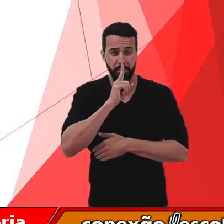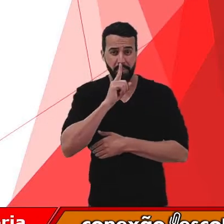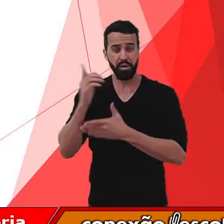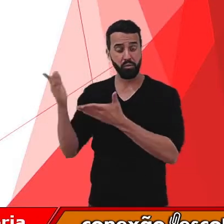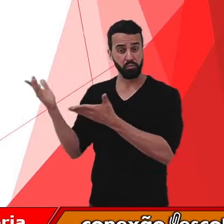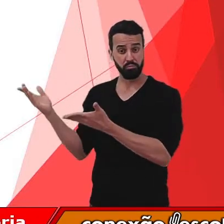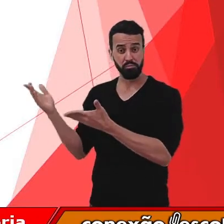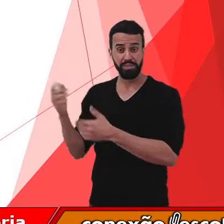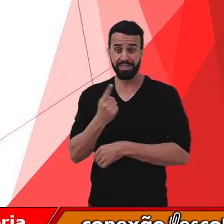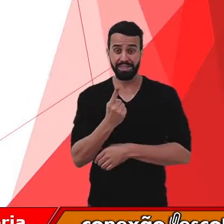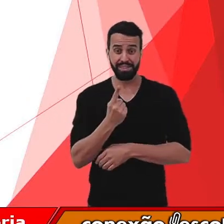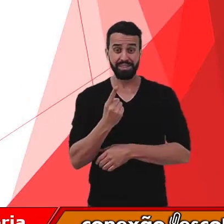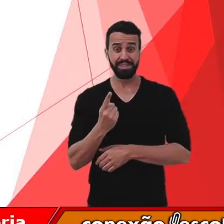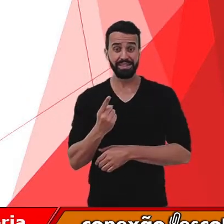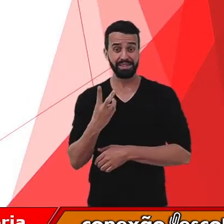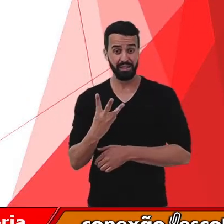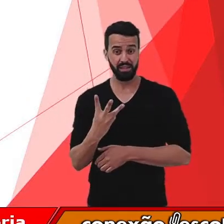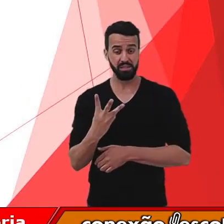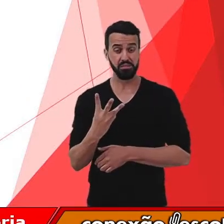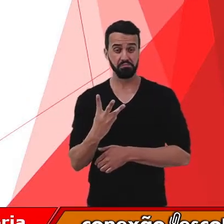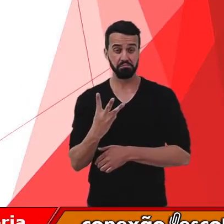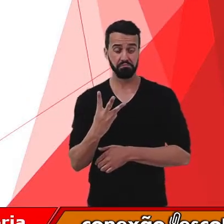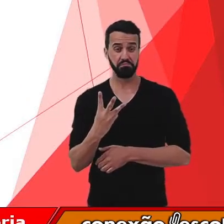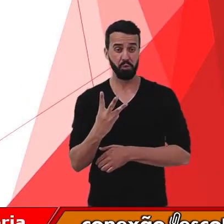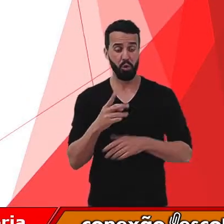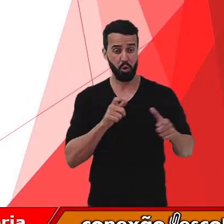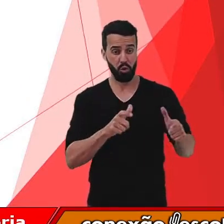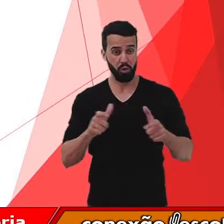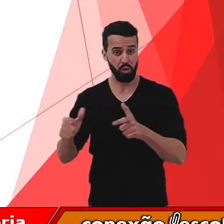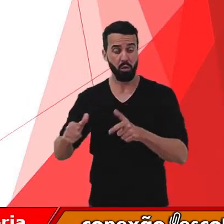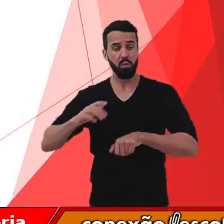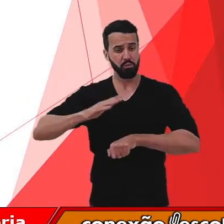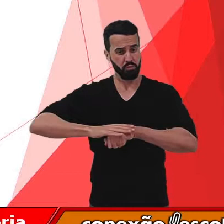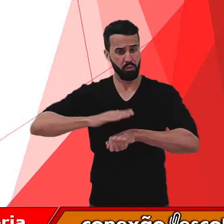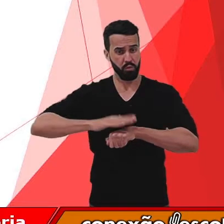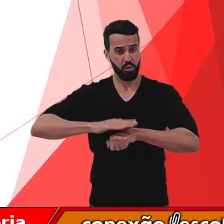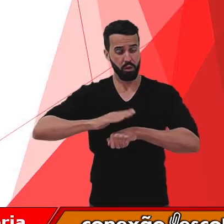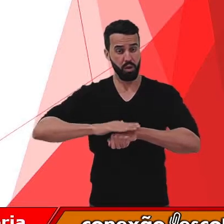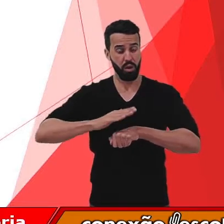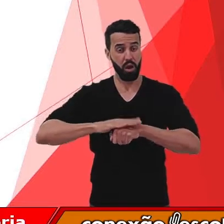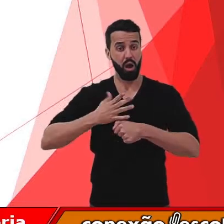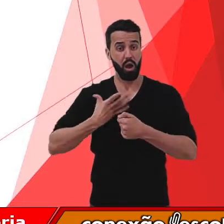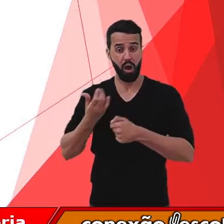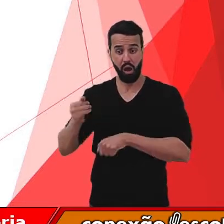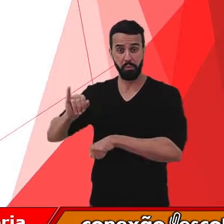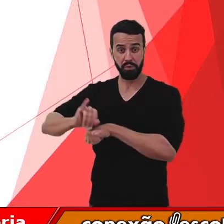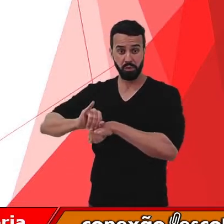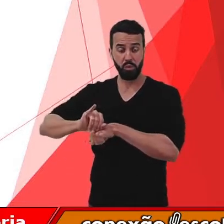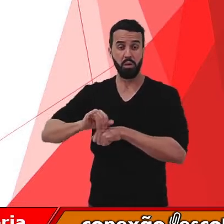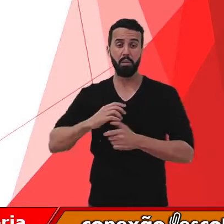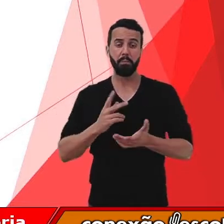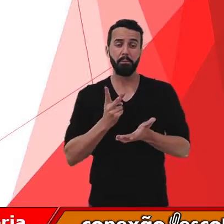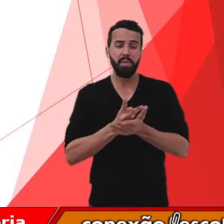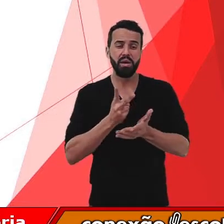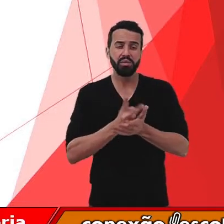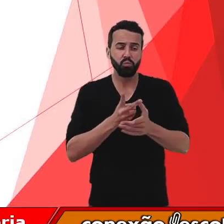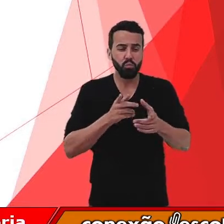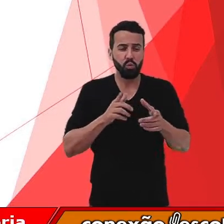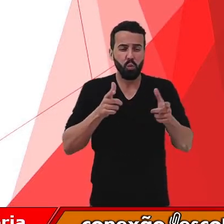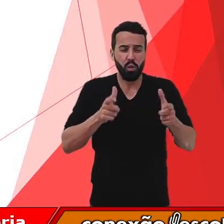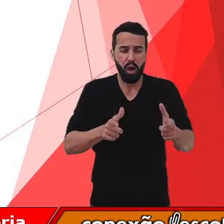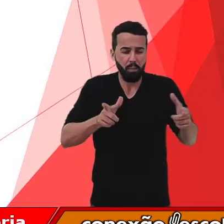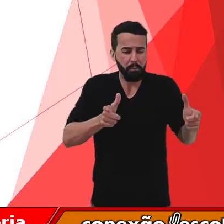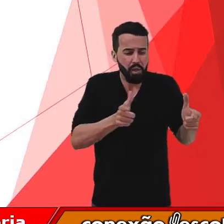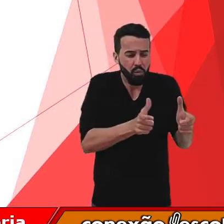sempre tiveram certa autonomia em relação à metrópole. Mesmo sendo colônias, elas chegavam